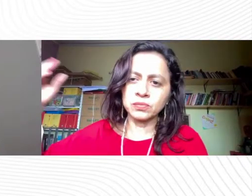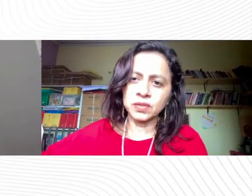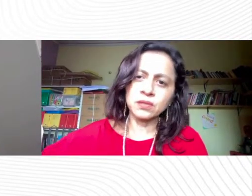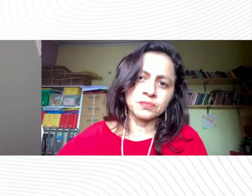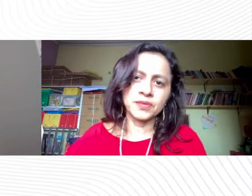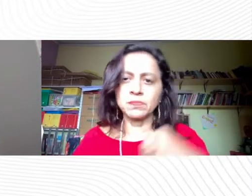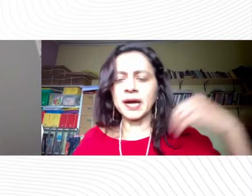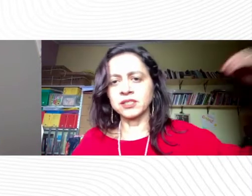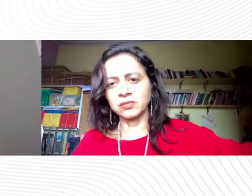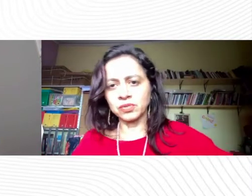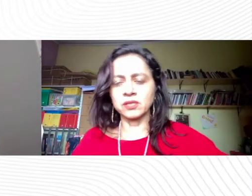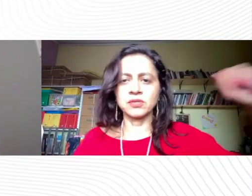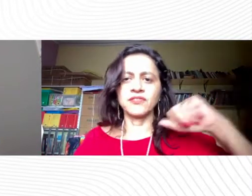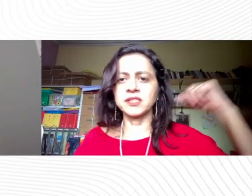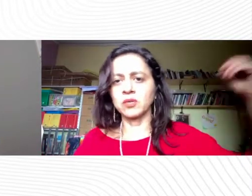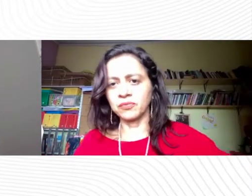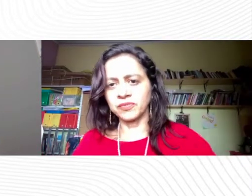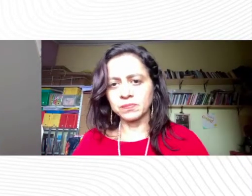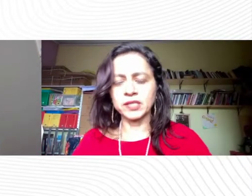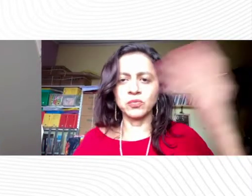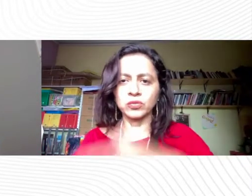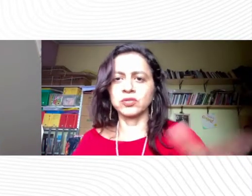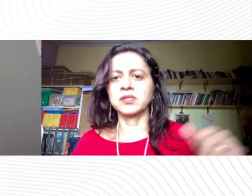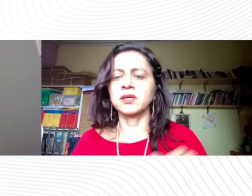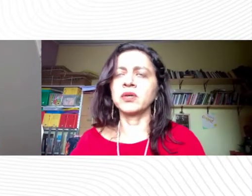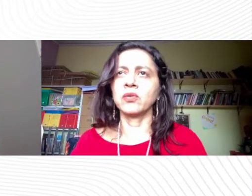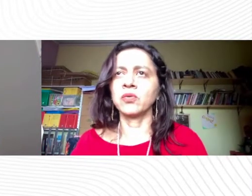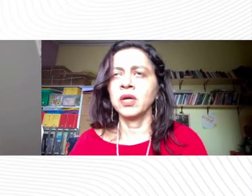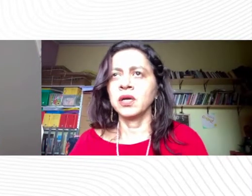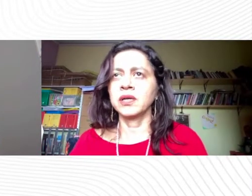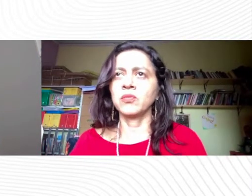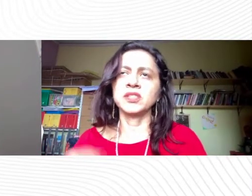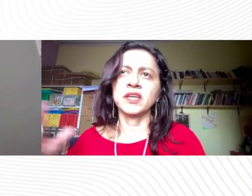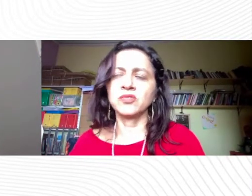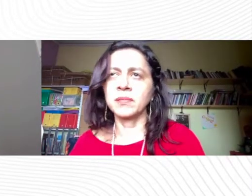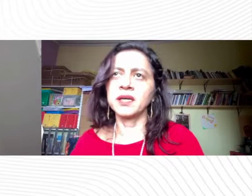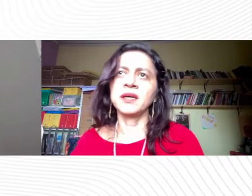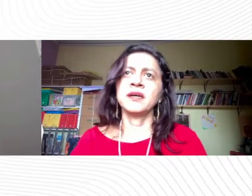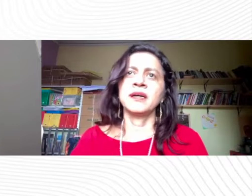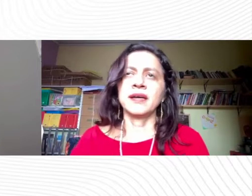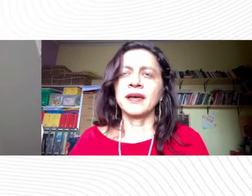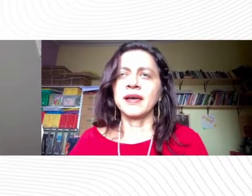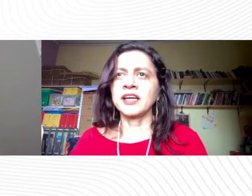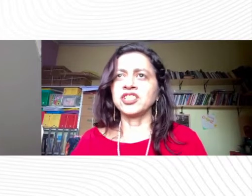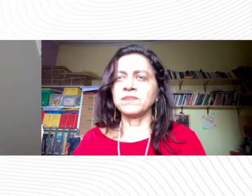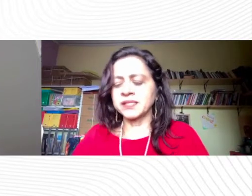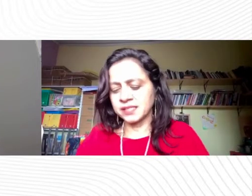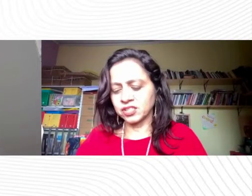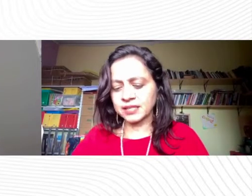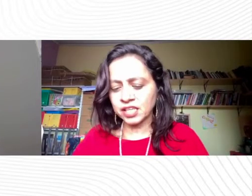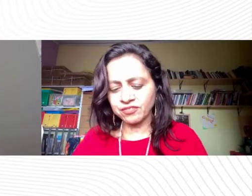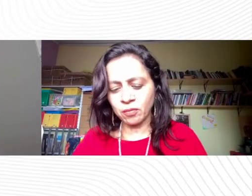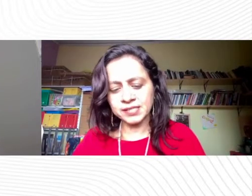eu tenho tanto, faço parte do Centro de Defesa, como faço parte de uma outra instituição, que é o Mandingueiros do Amanhã. A gente